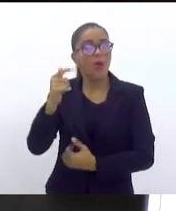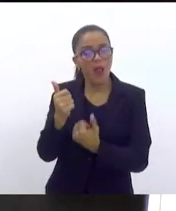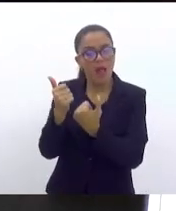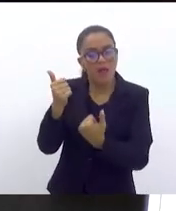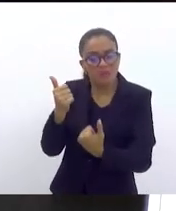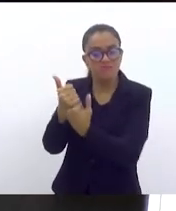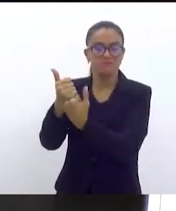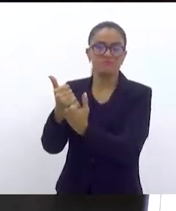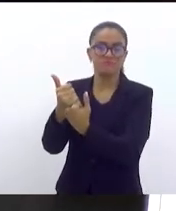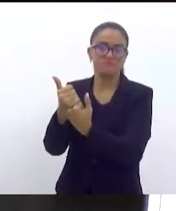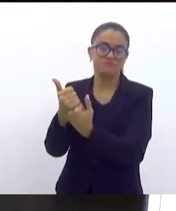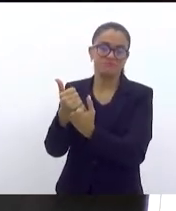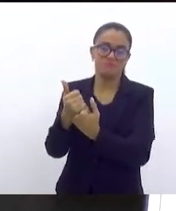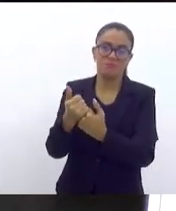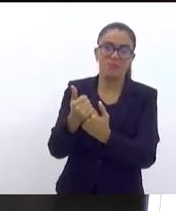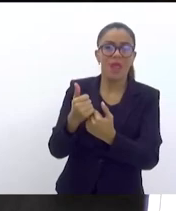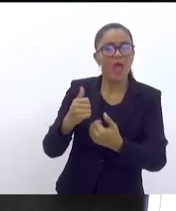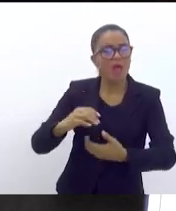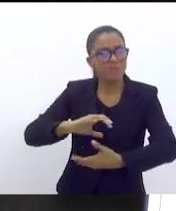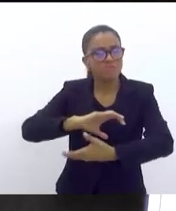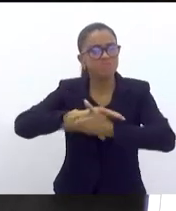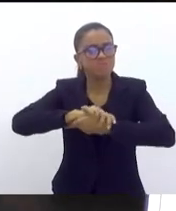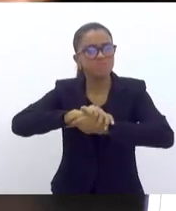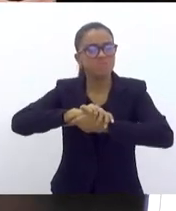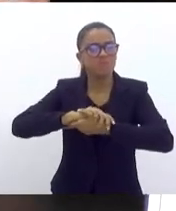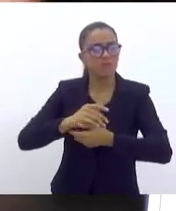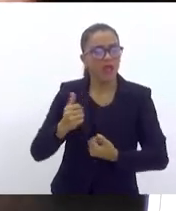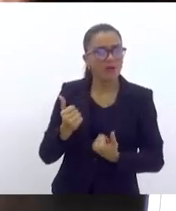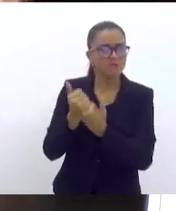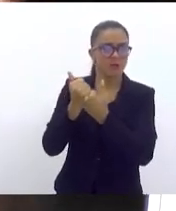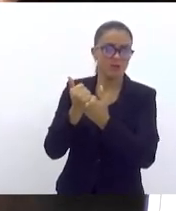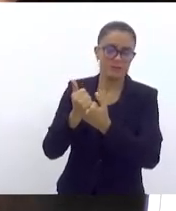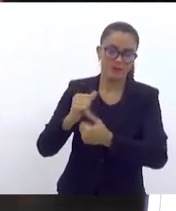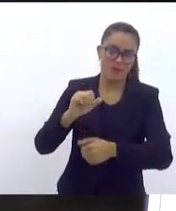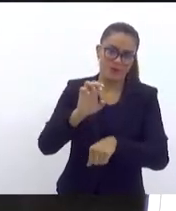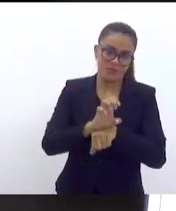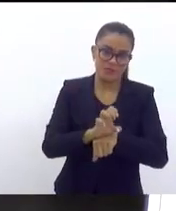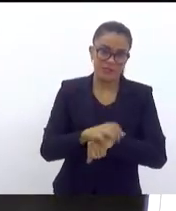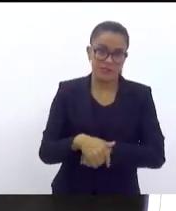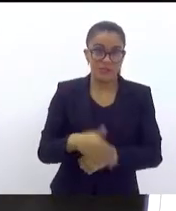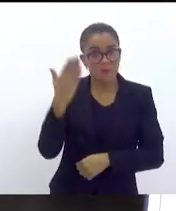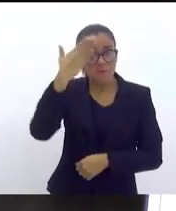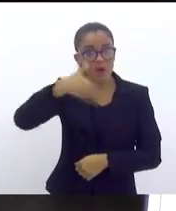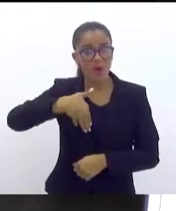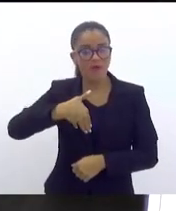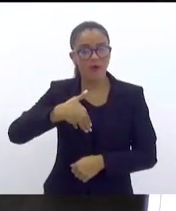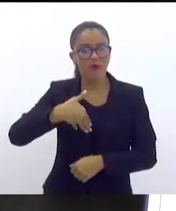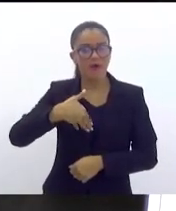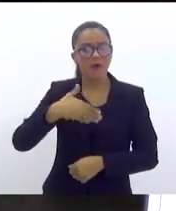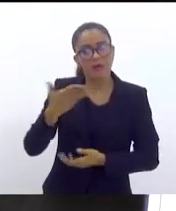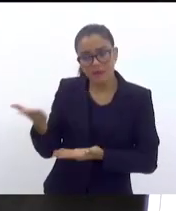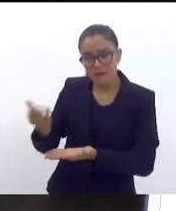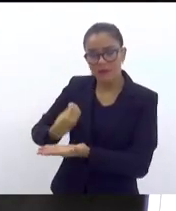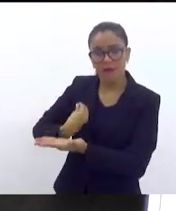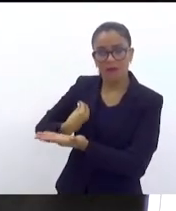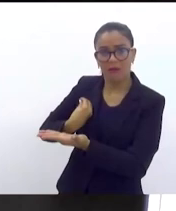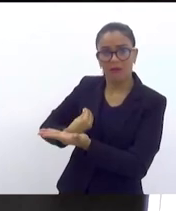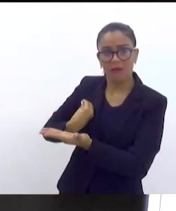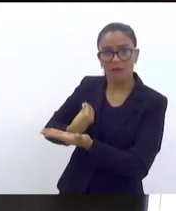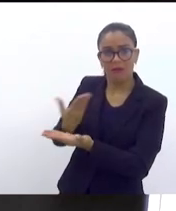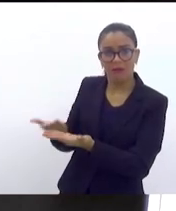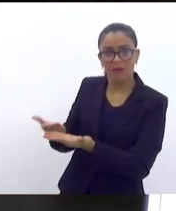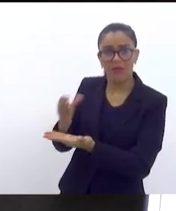um acessório é o estado é um braço que pode dar suporte ao estado e prova isso e como prova está aqui uma nas